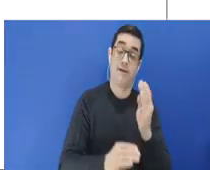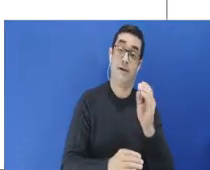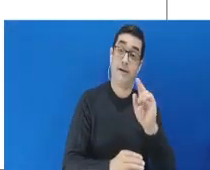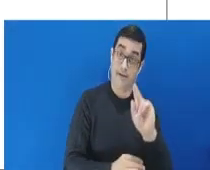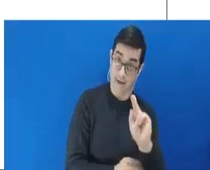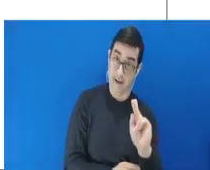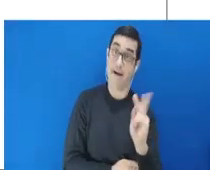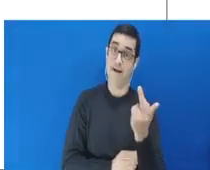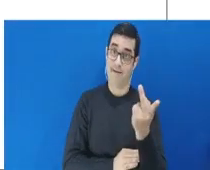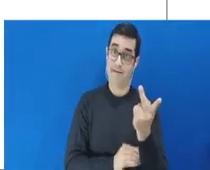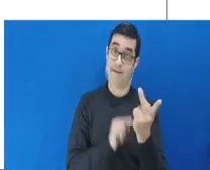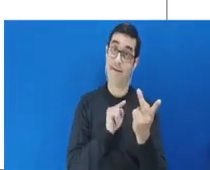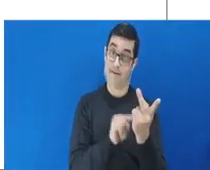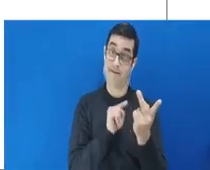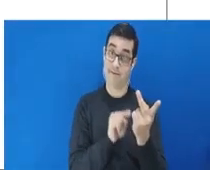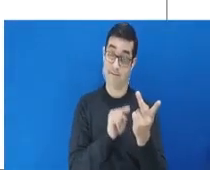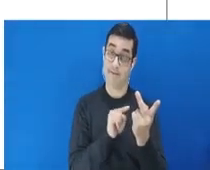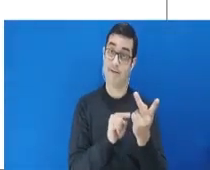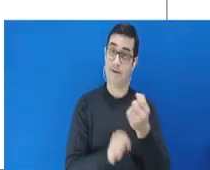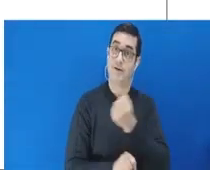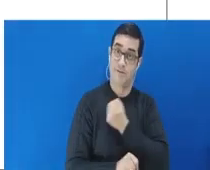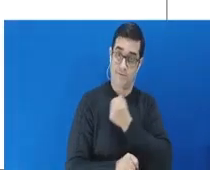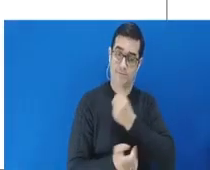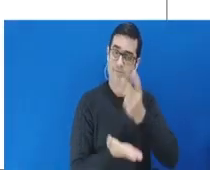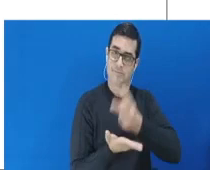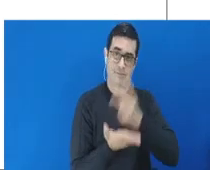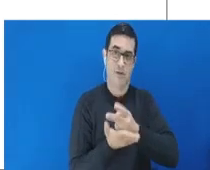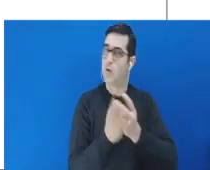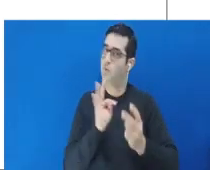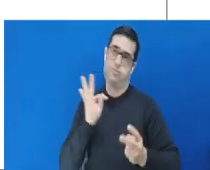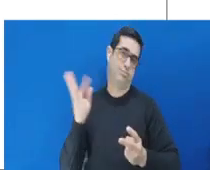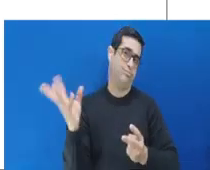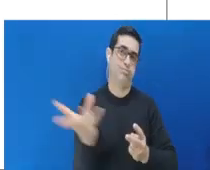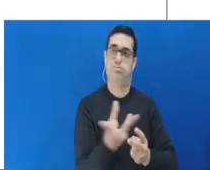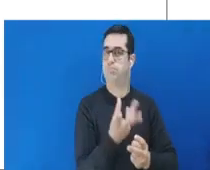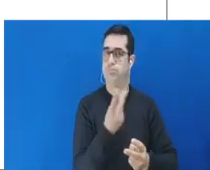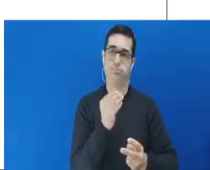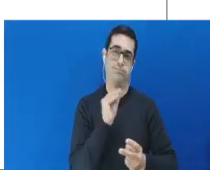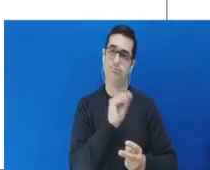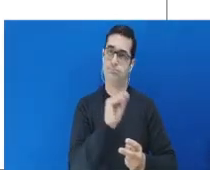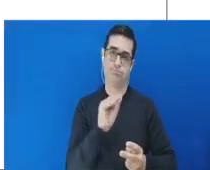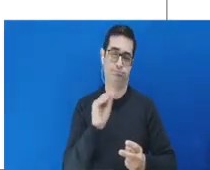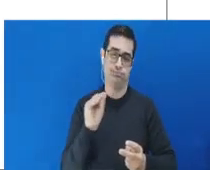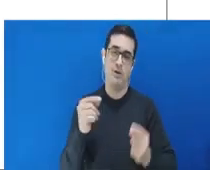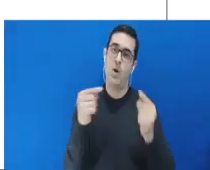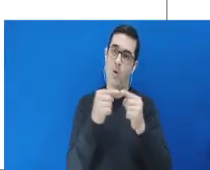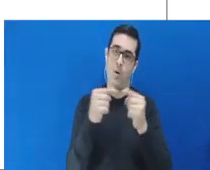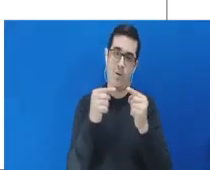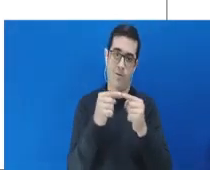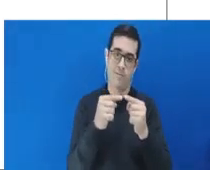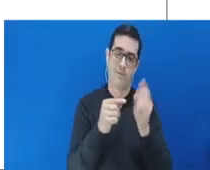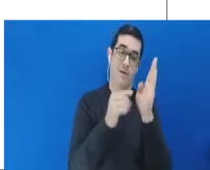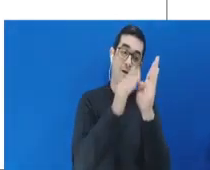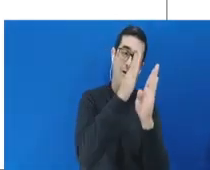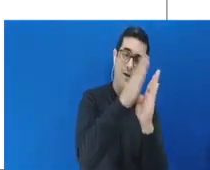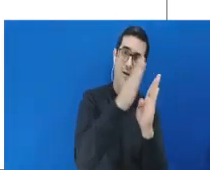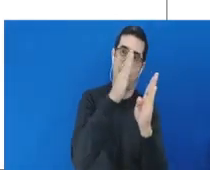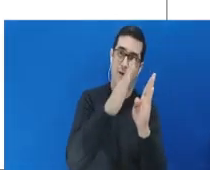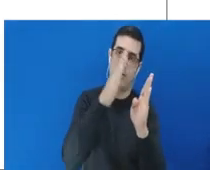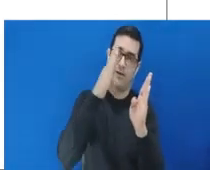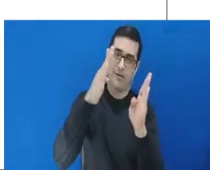Planck é uma constante utilizada para todos, né? O que está mudando aqui? Está mudando onde